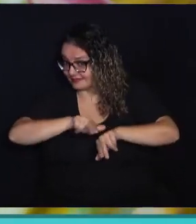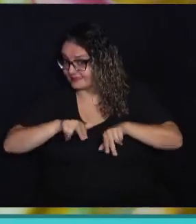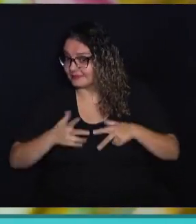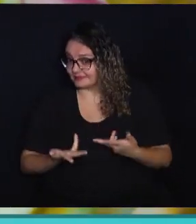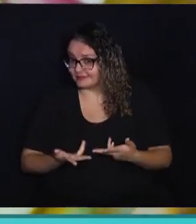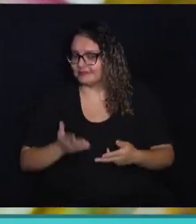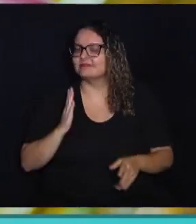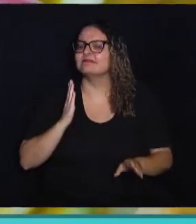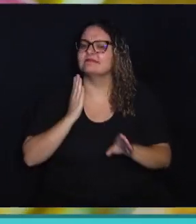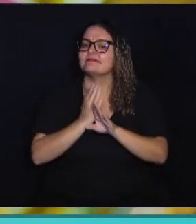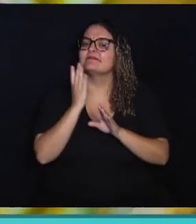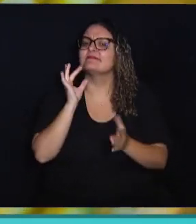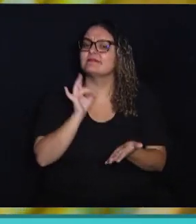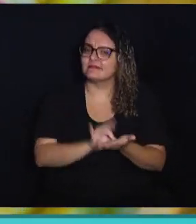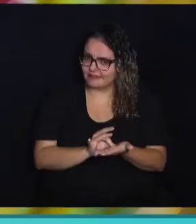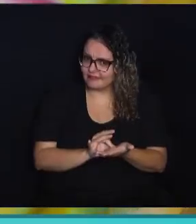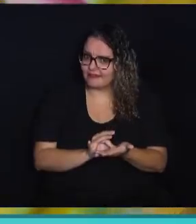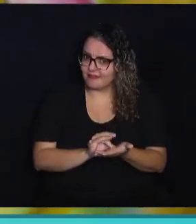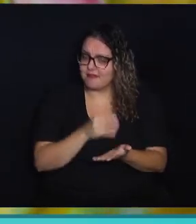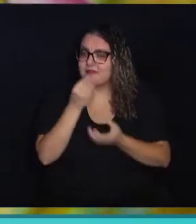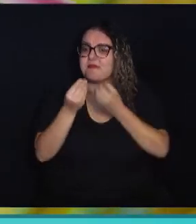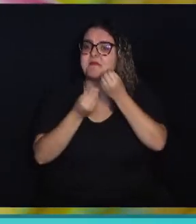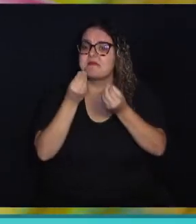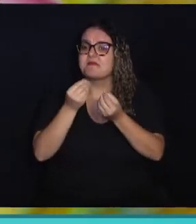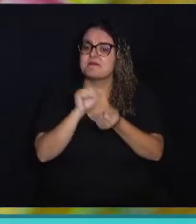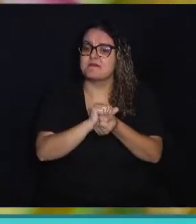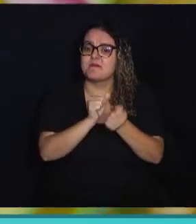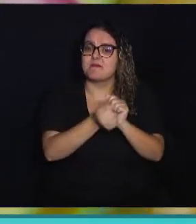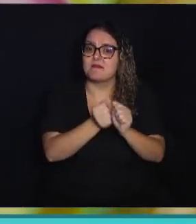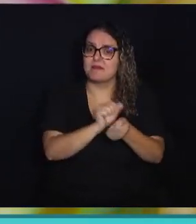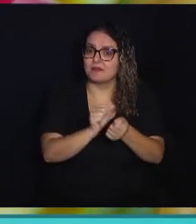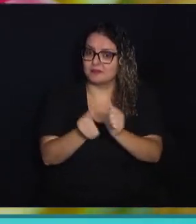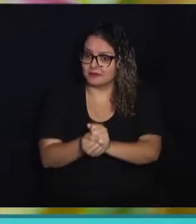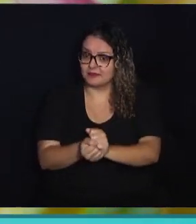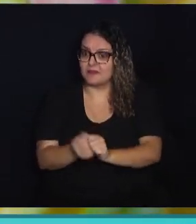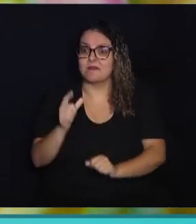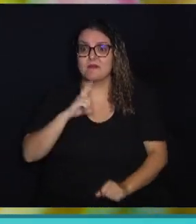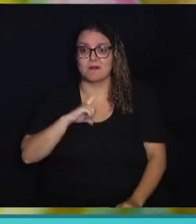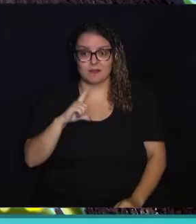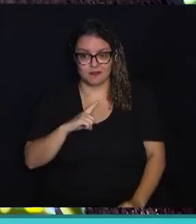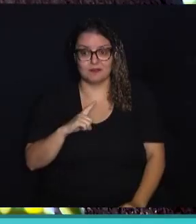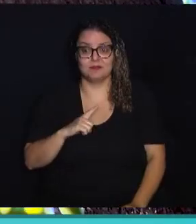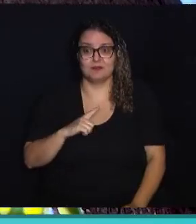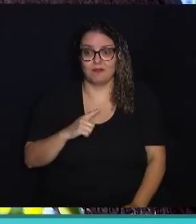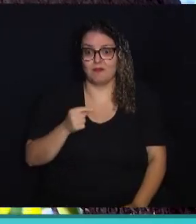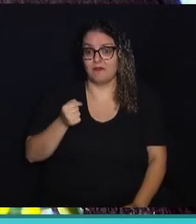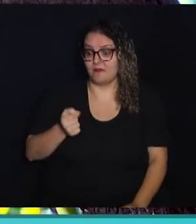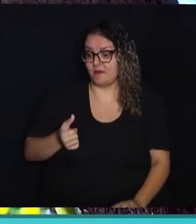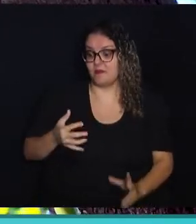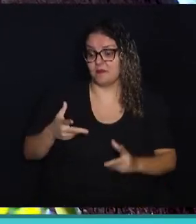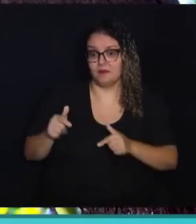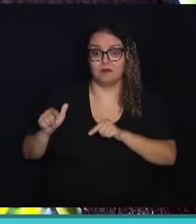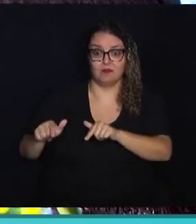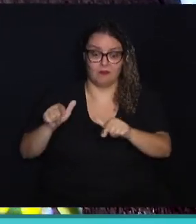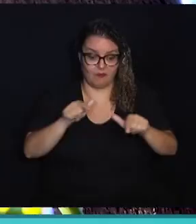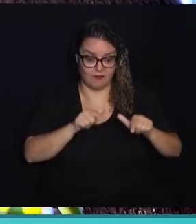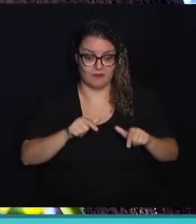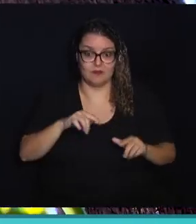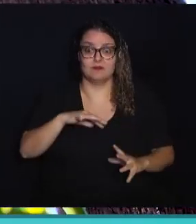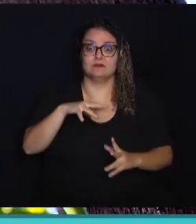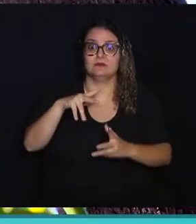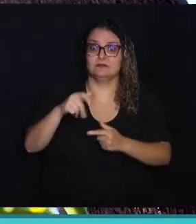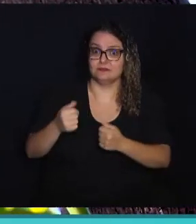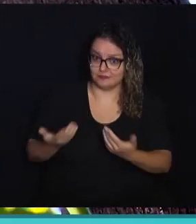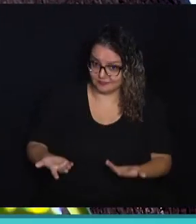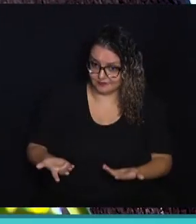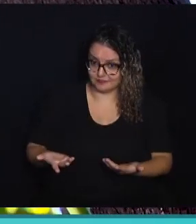beleza e diversidade, para descobrir sua origem e como elas foram se adaptando para existir em praticamente quase todos